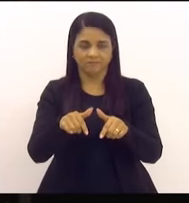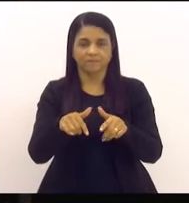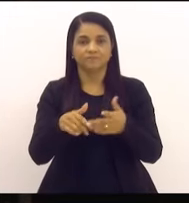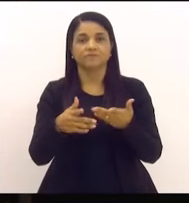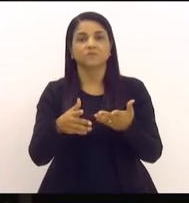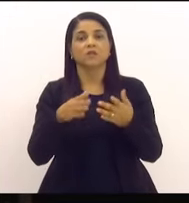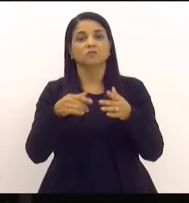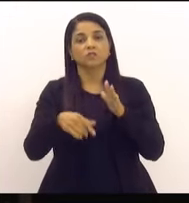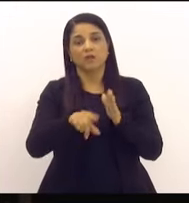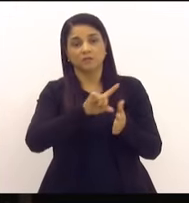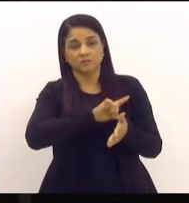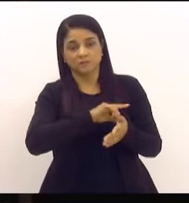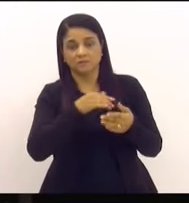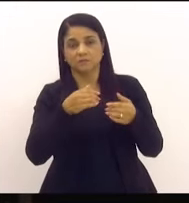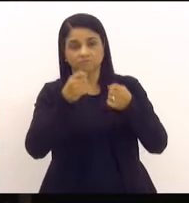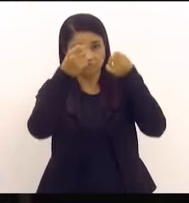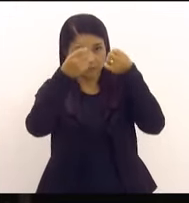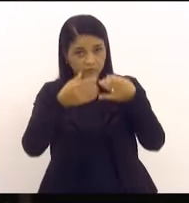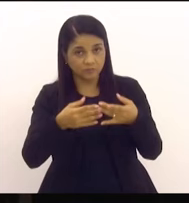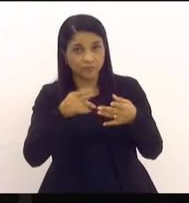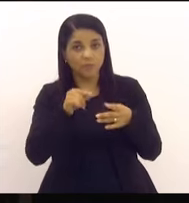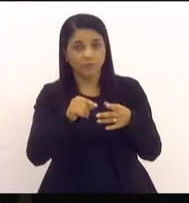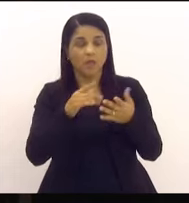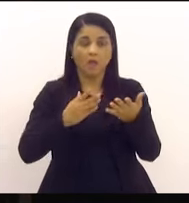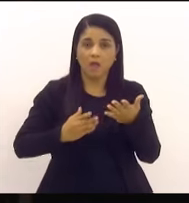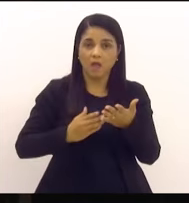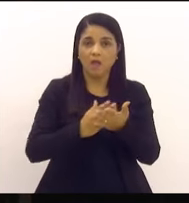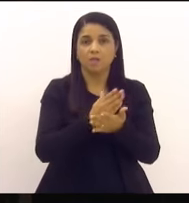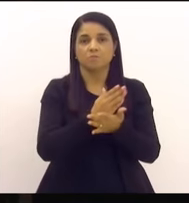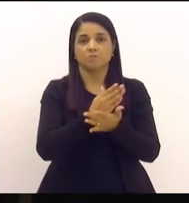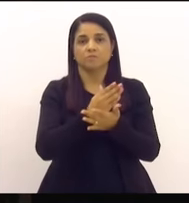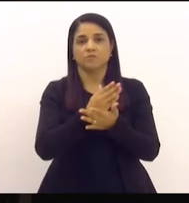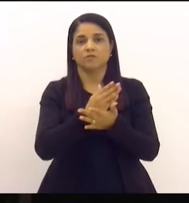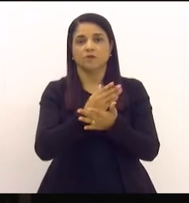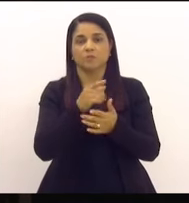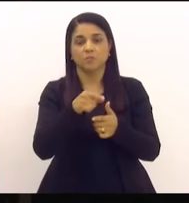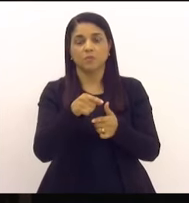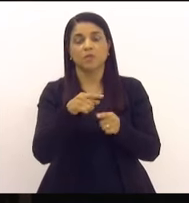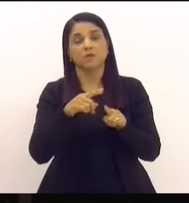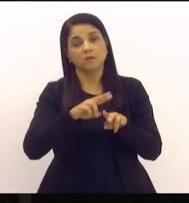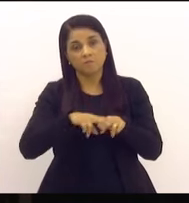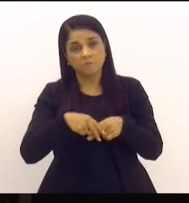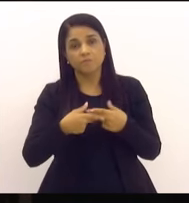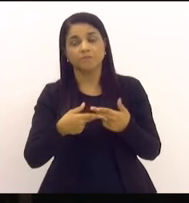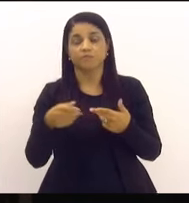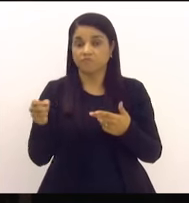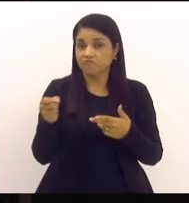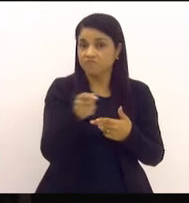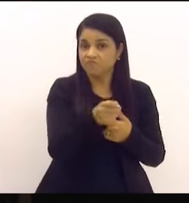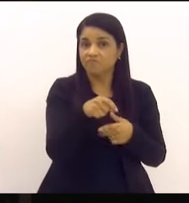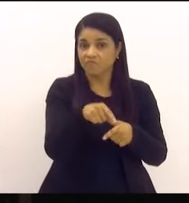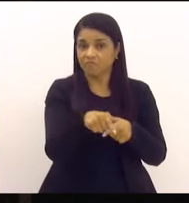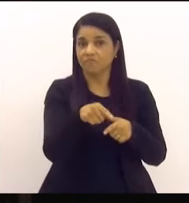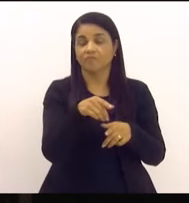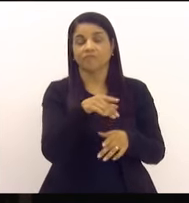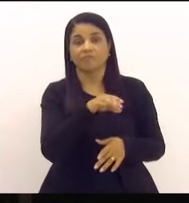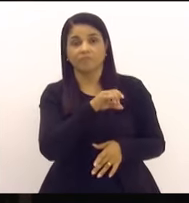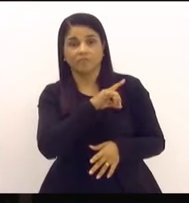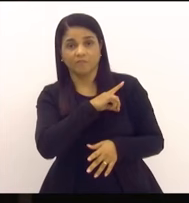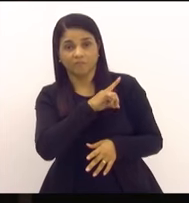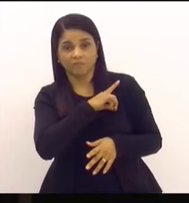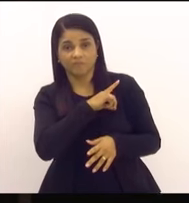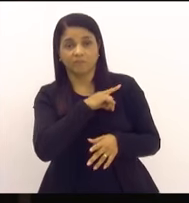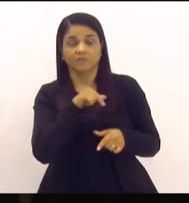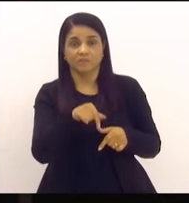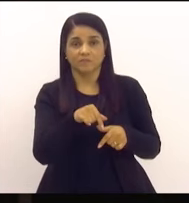que a gente vai aprovar a forma que, inclusive, enaltece as carreiras, porque a partir do momento que a gente estabelece que o